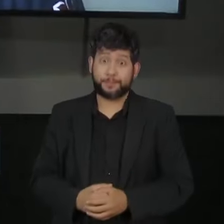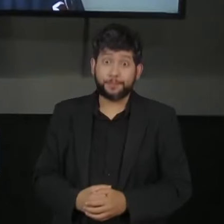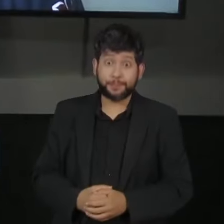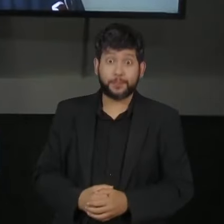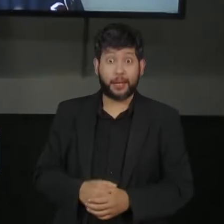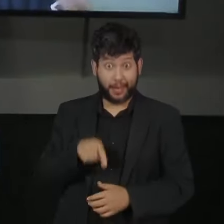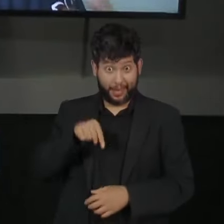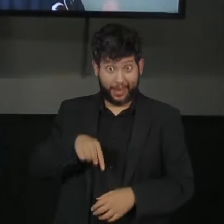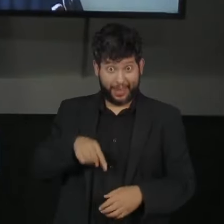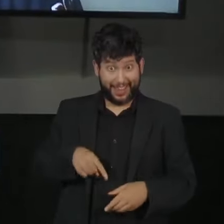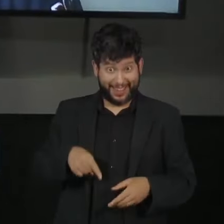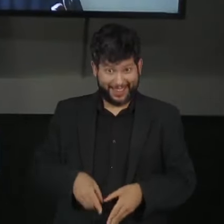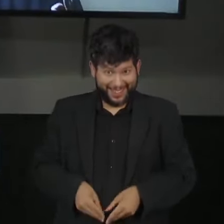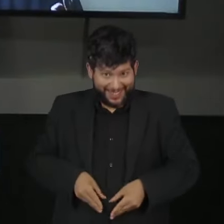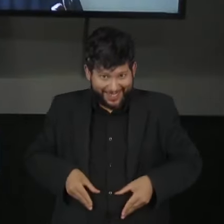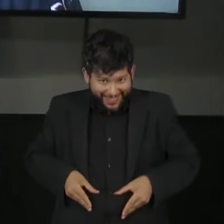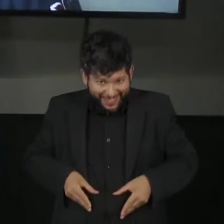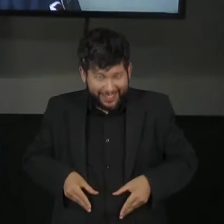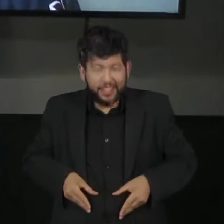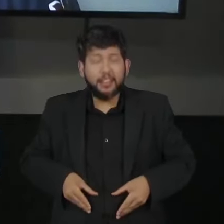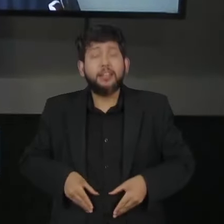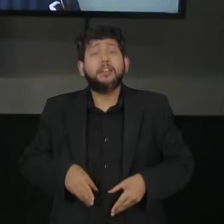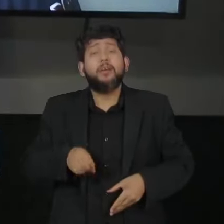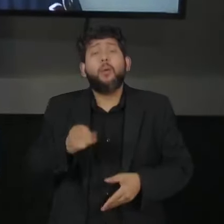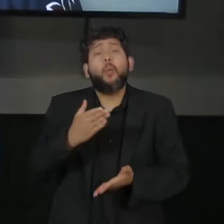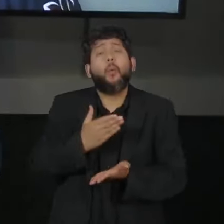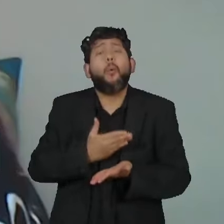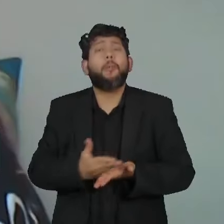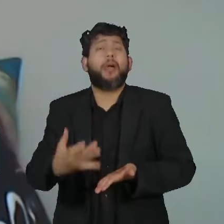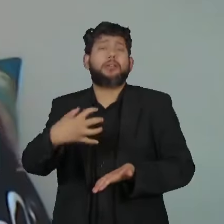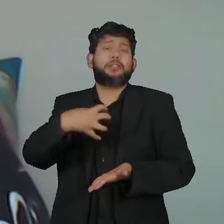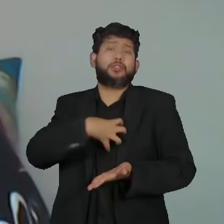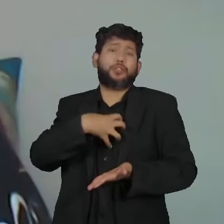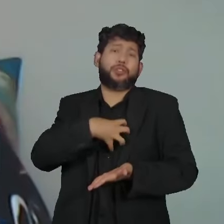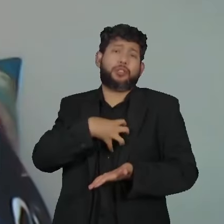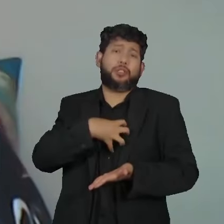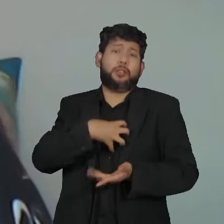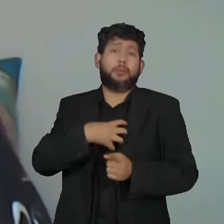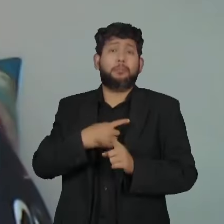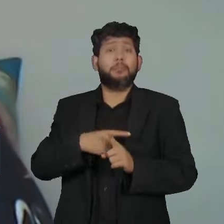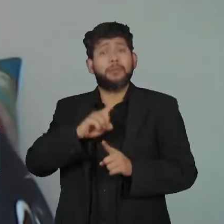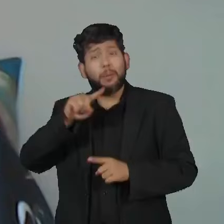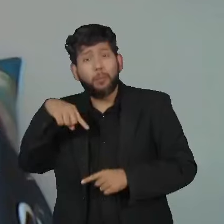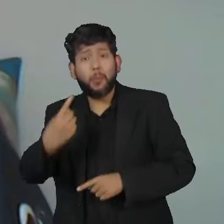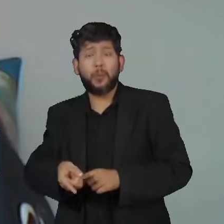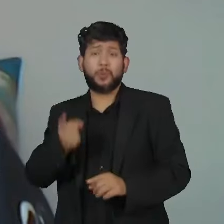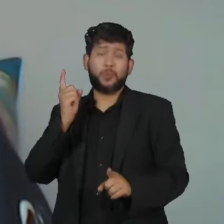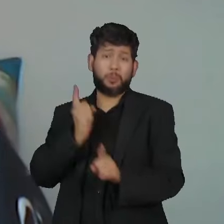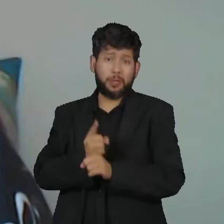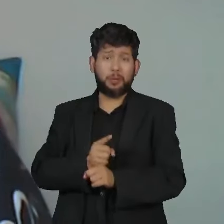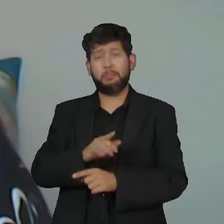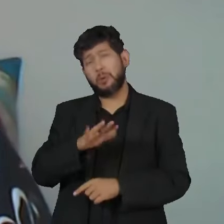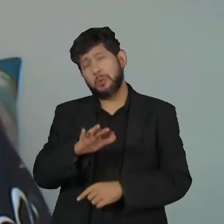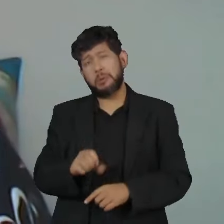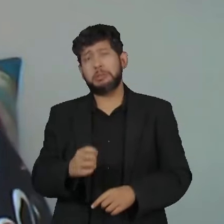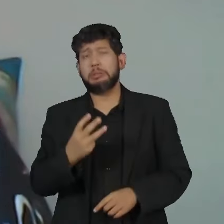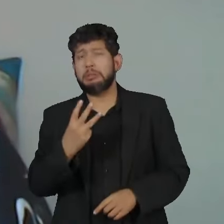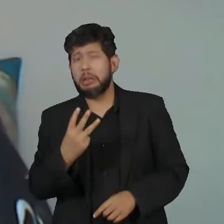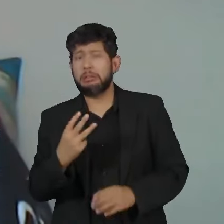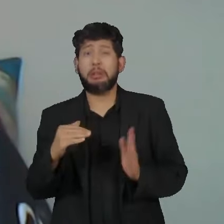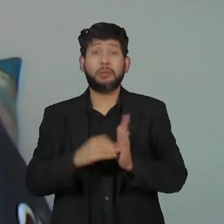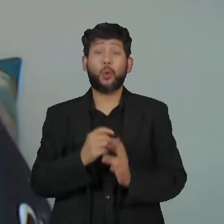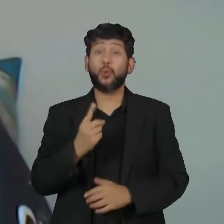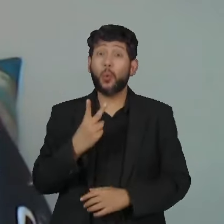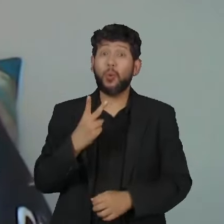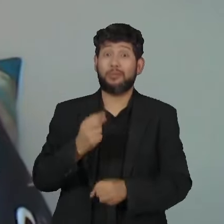doença, ela, entre você começar a ter o sintoma e chegar ao diagnóstico, pode levar de 3 até 12 anos. Aqui